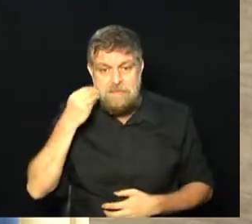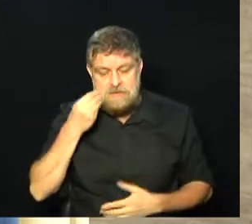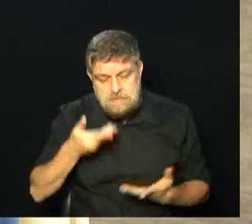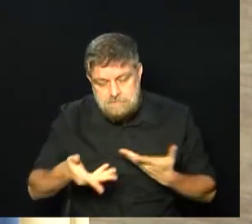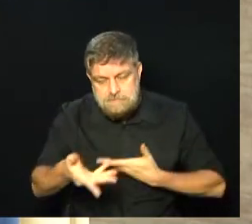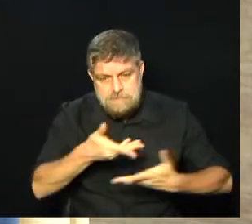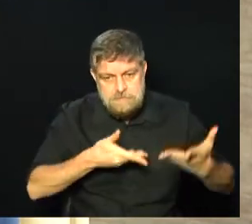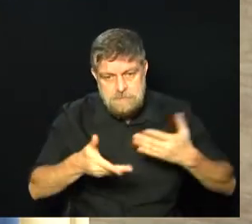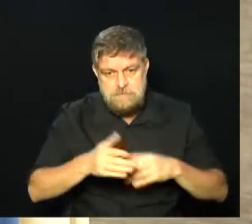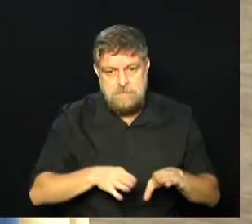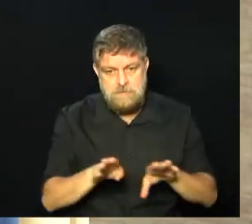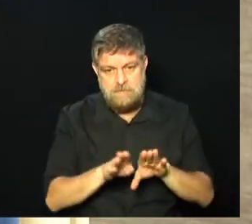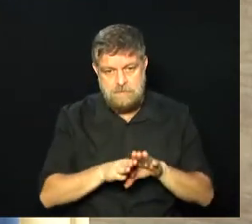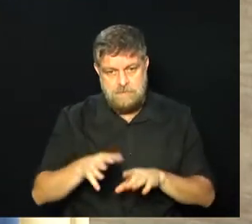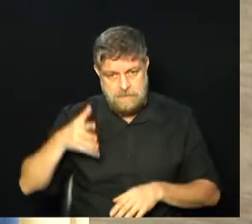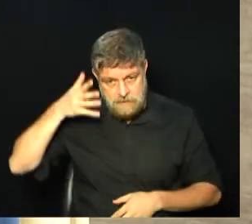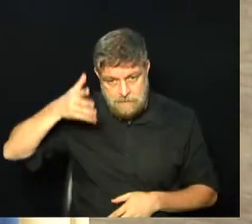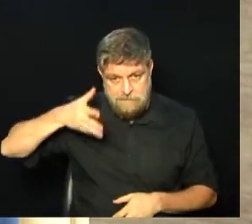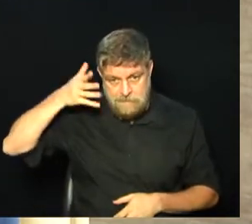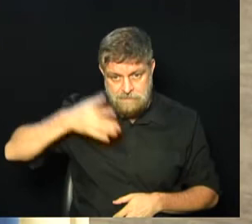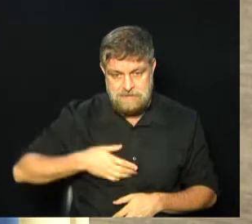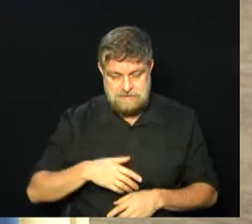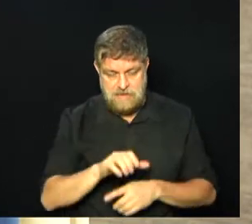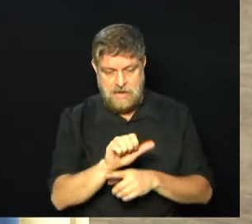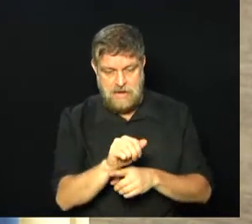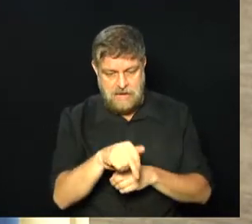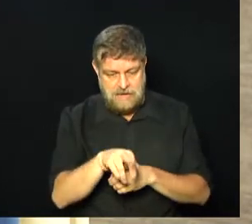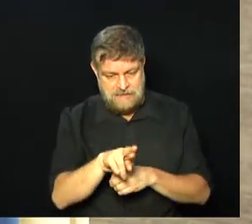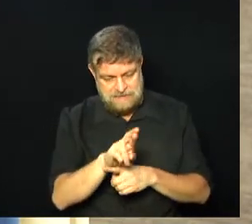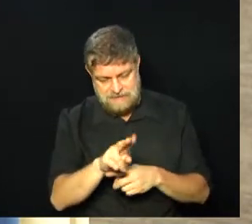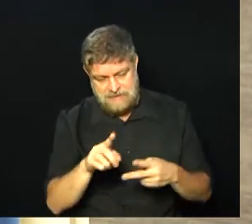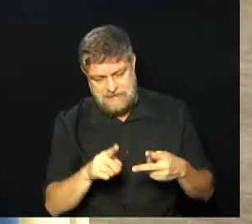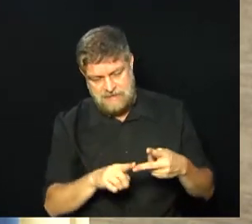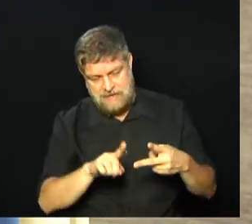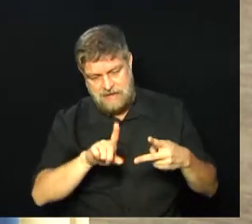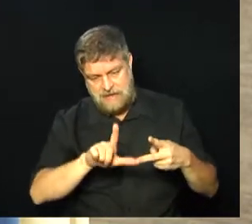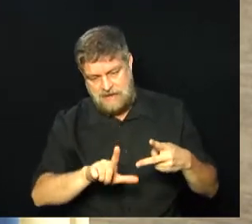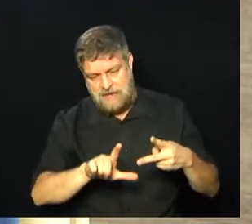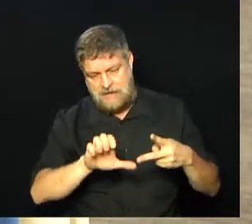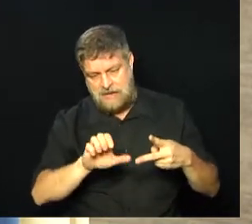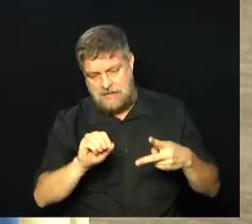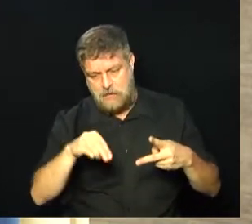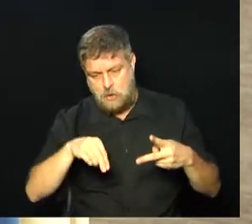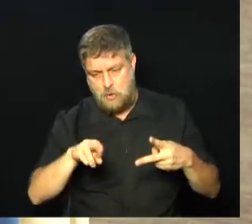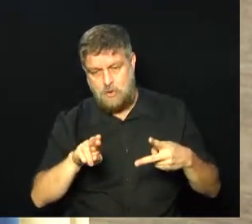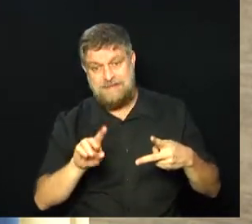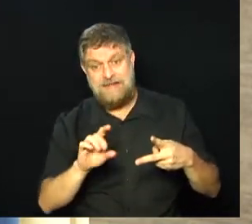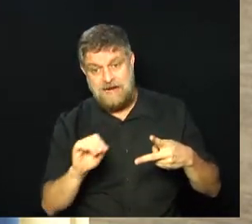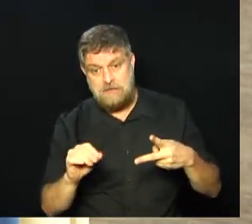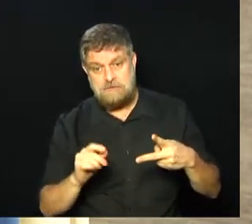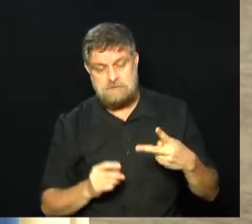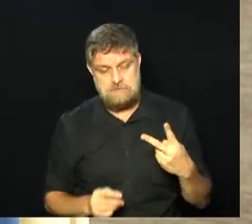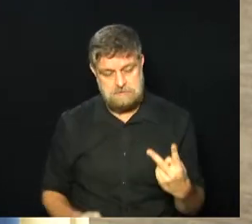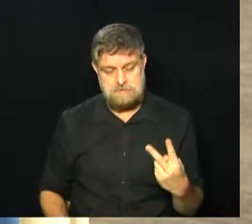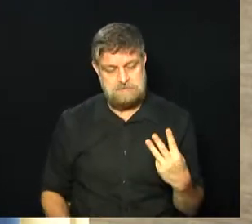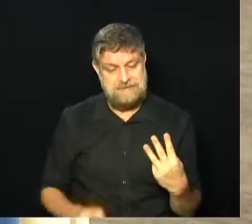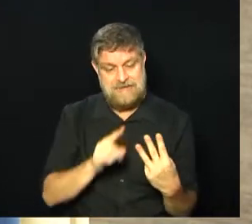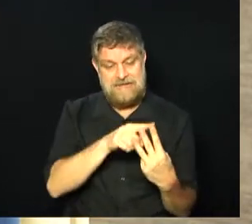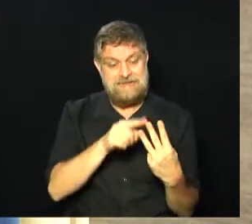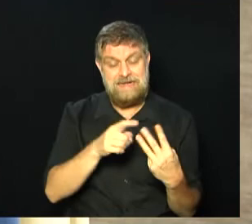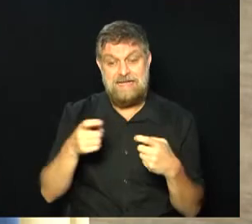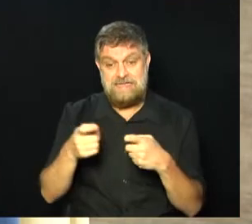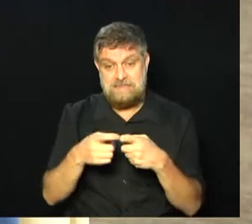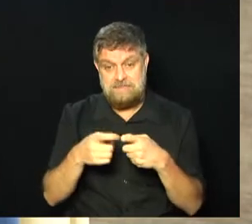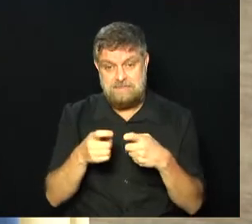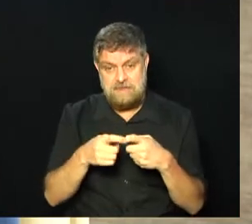André Sassi também contribuiu bastante, o doutor Leonardo. Então foi uma mesa composta por especialistas, isso abrilhantou